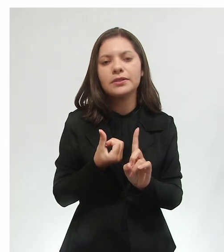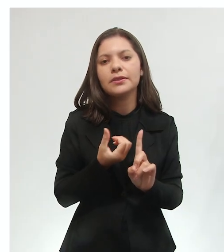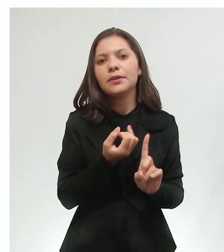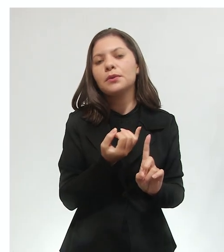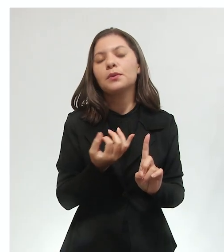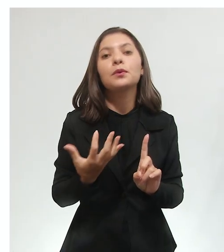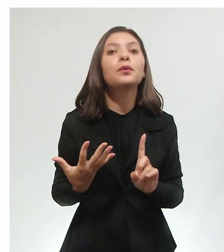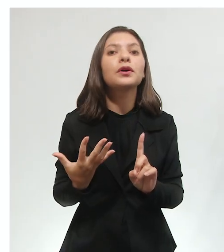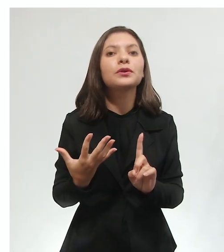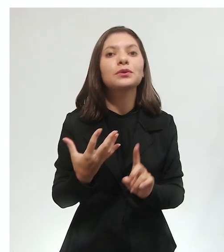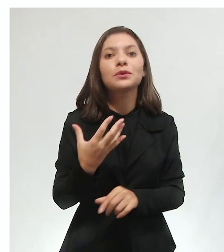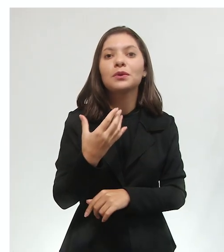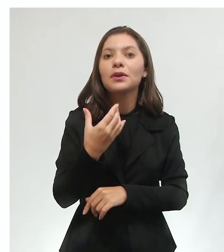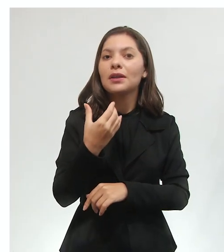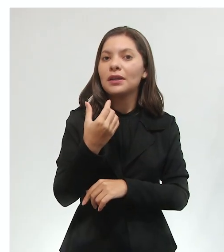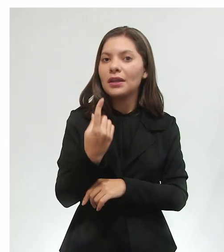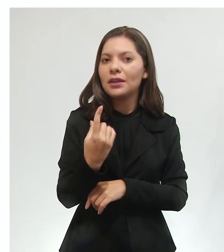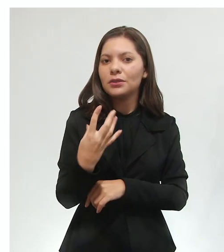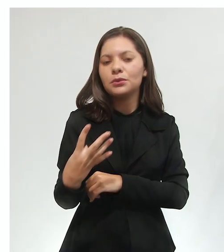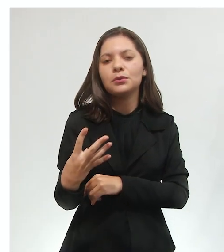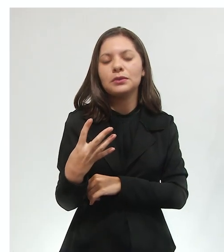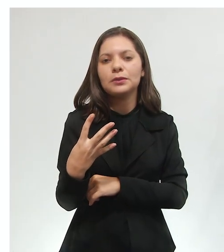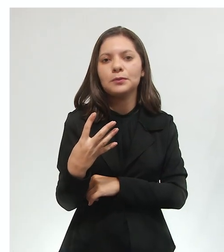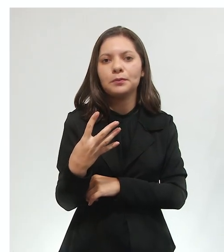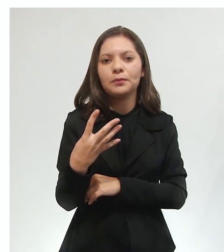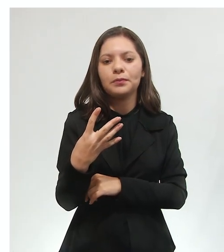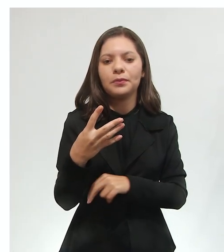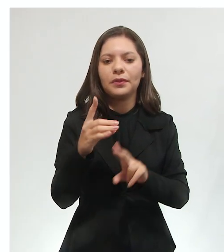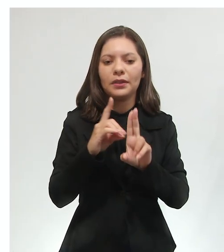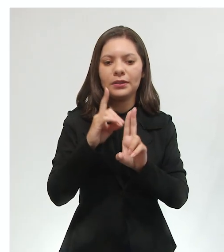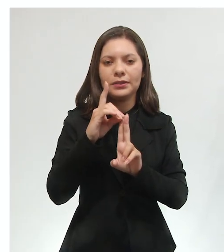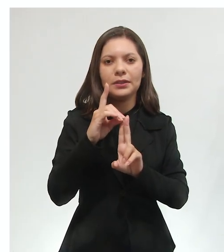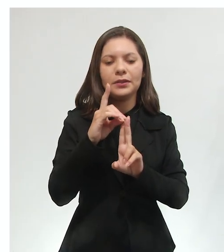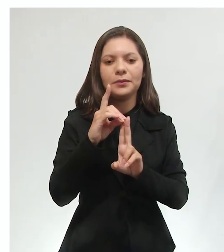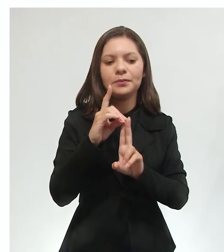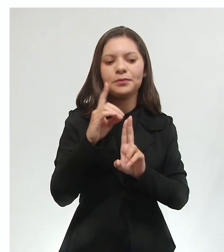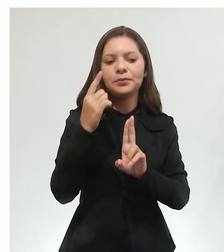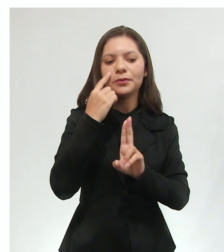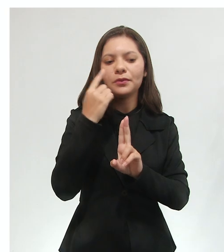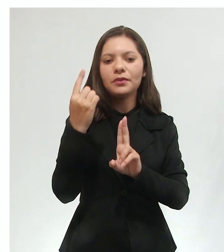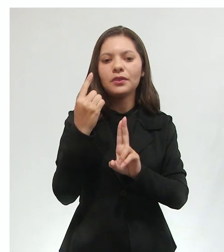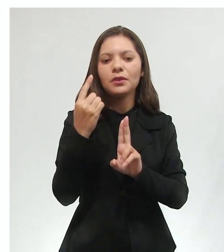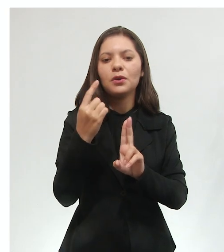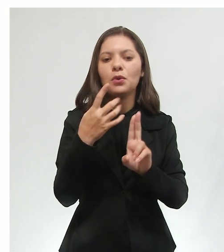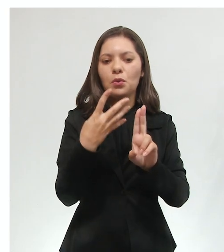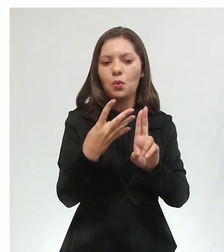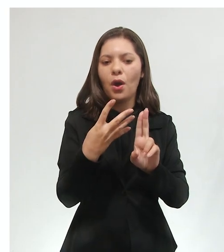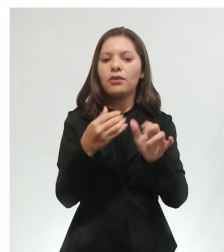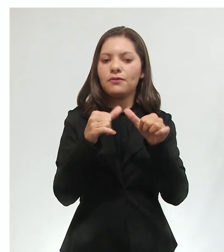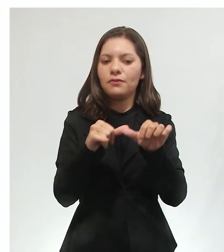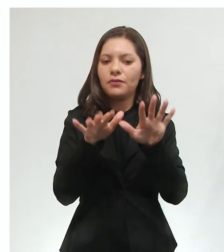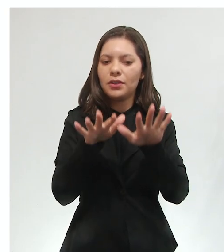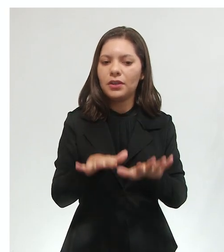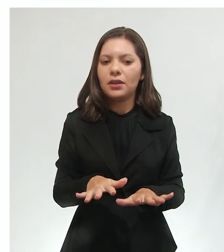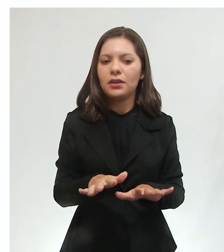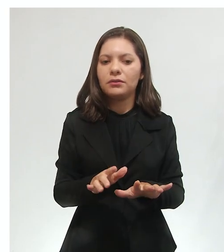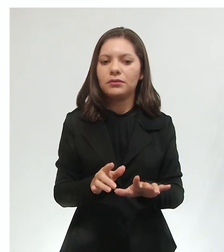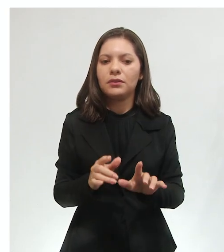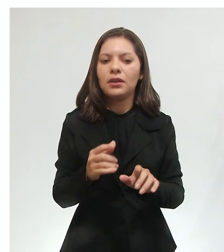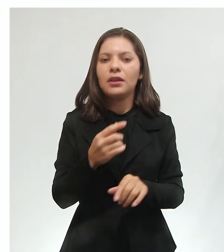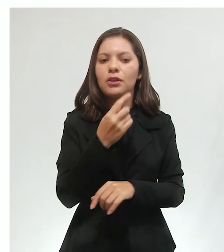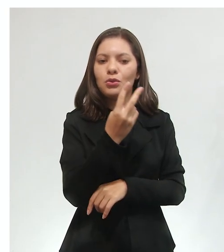são 14 dezenas. A parte do 4 fica aqui e vai 1 que vai para a casa das